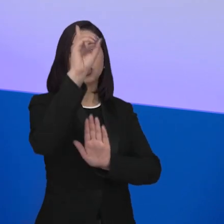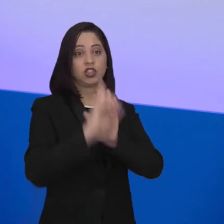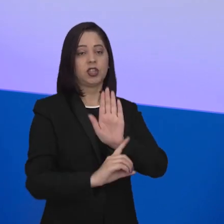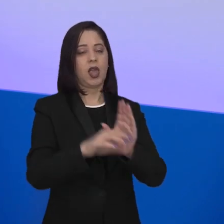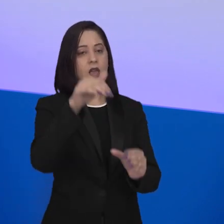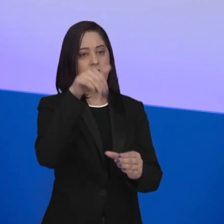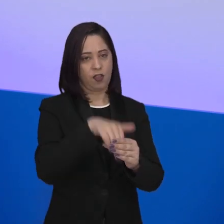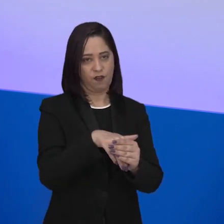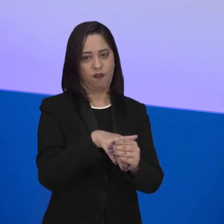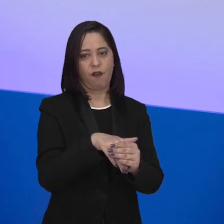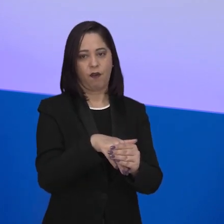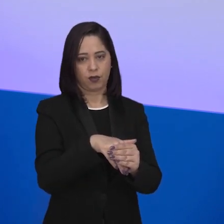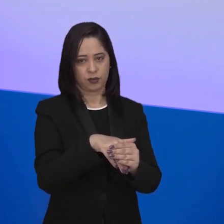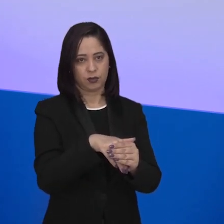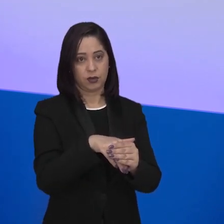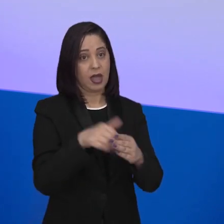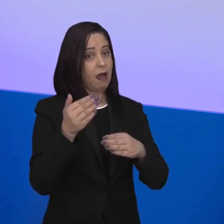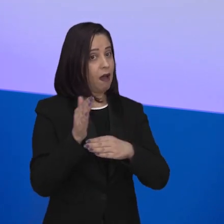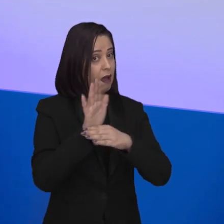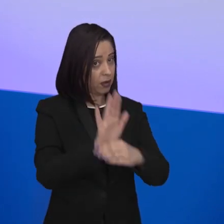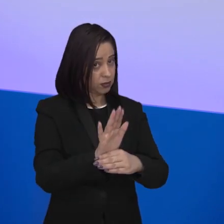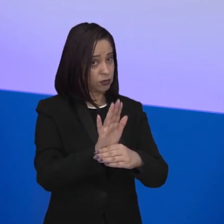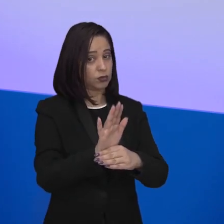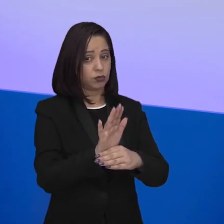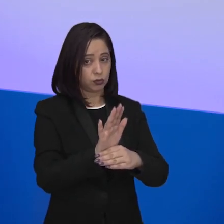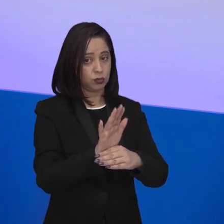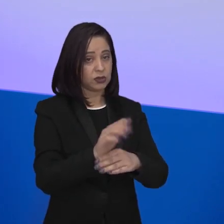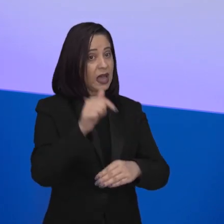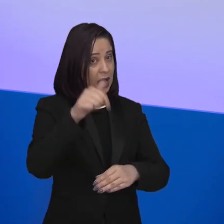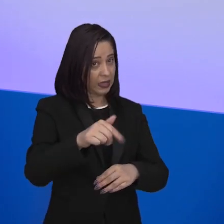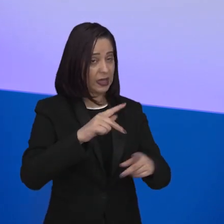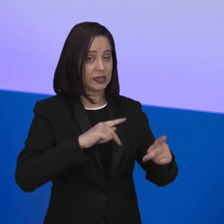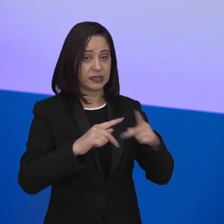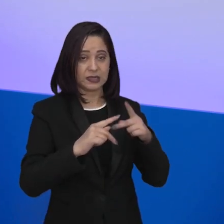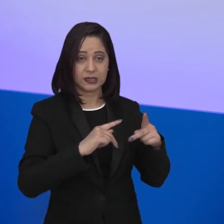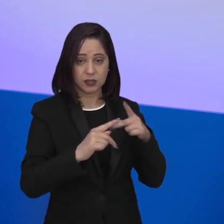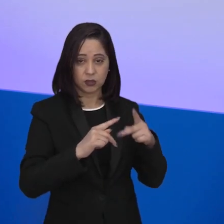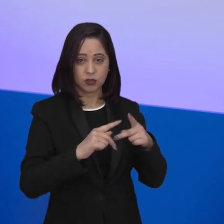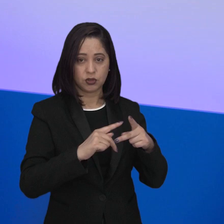do direito eleitoral e colabora para que haja no